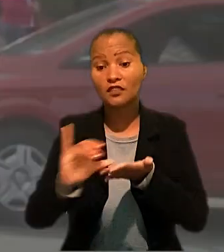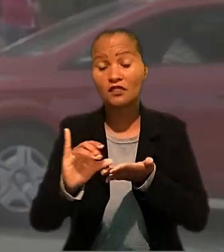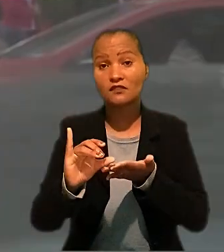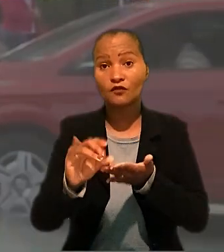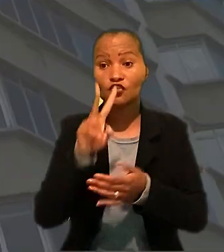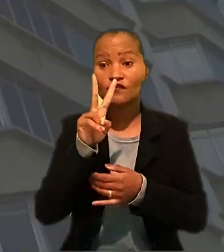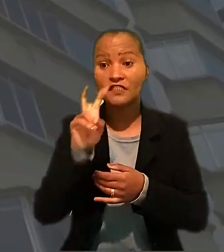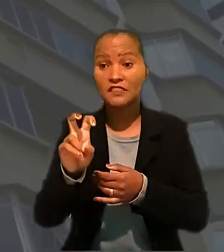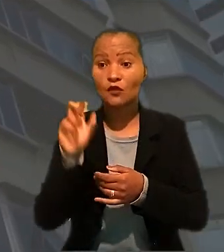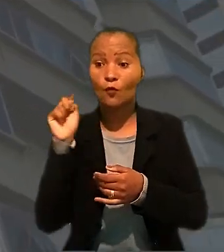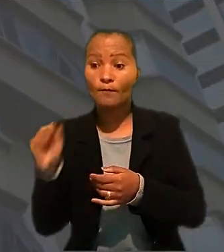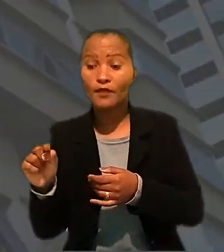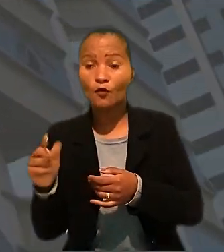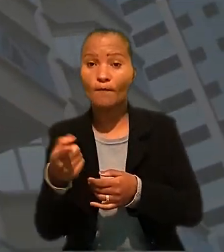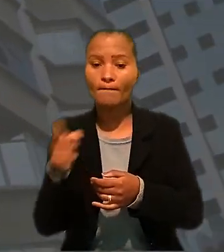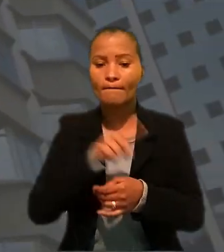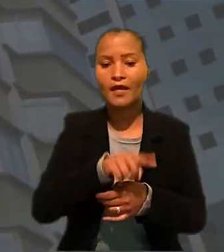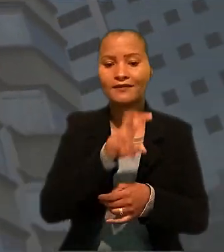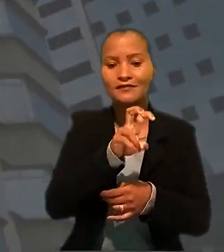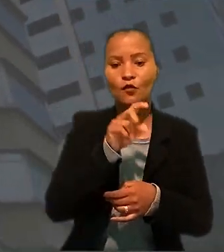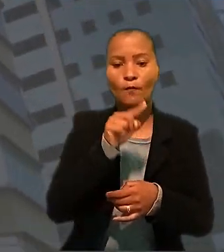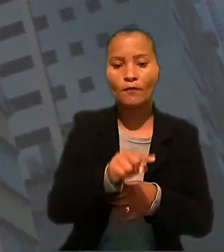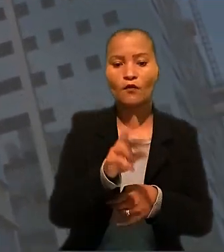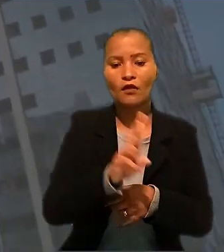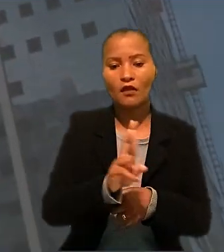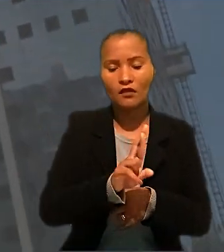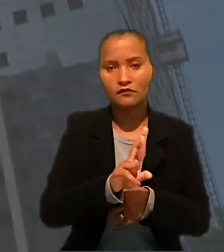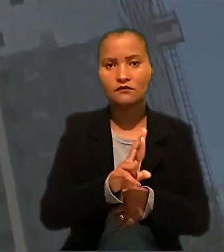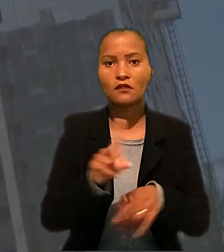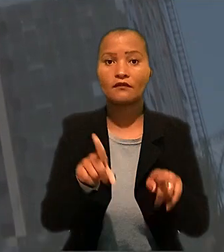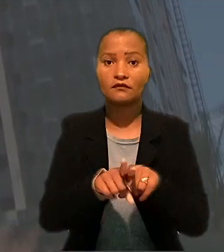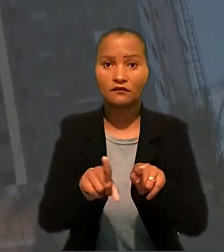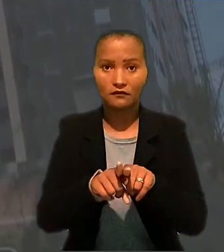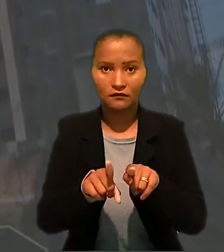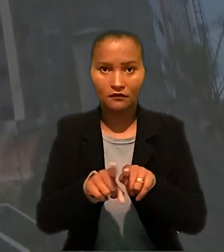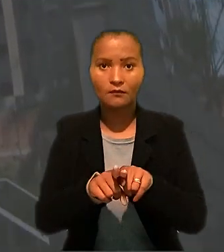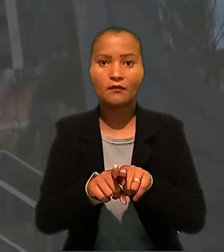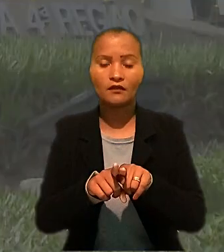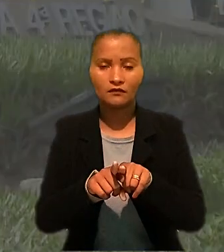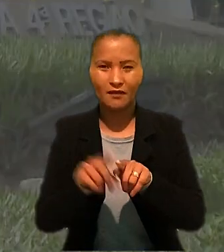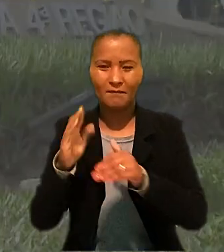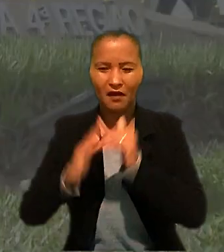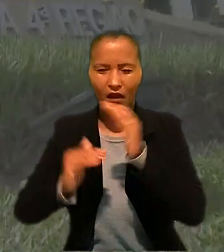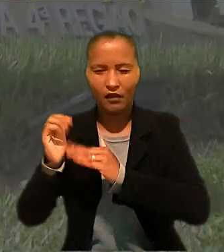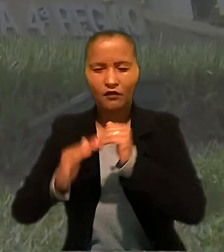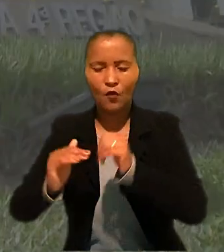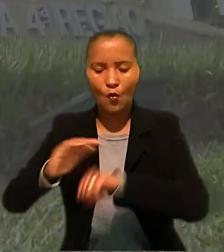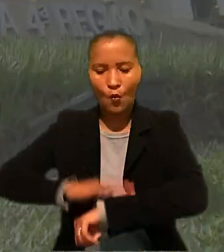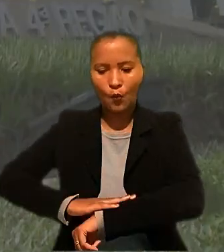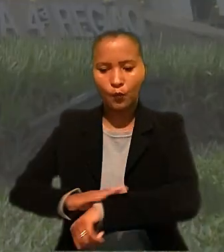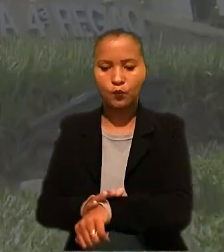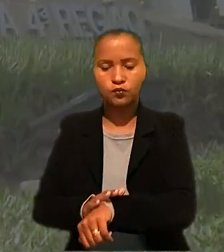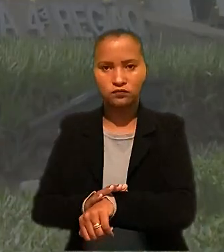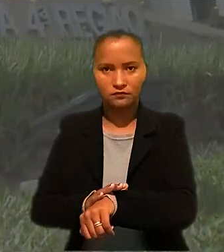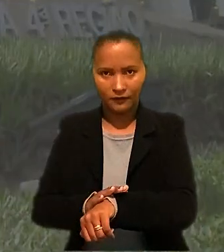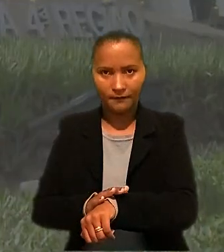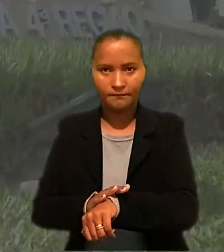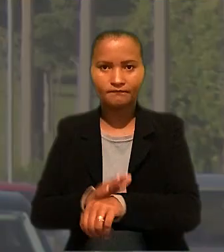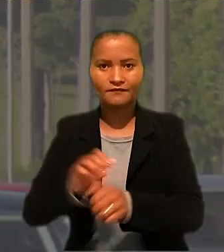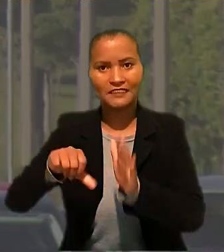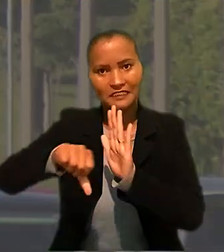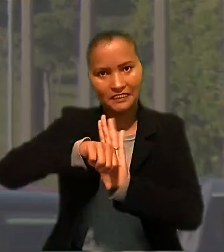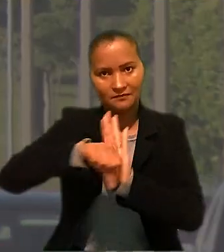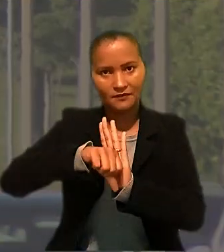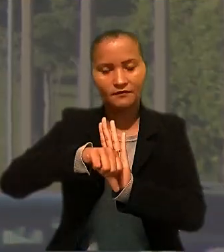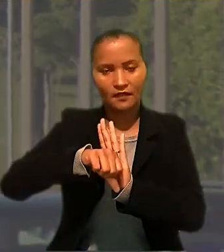em primeiro grau, de R$ 25.000 para R$ 5.000. Também foi determinada a apuração da prática de possível crime de racismo.